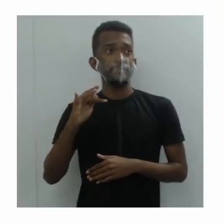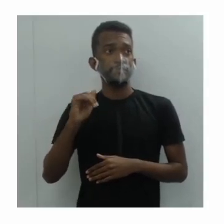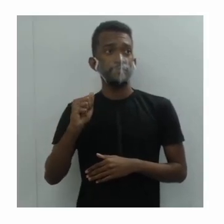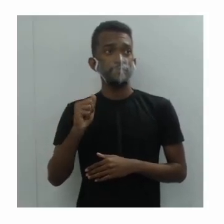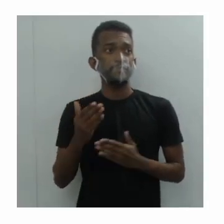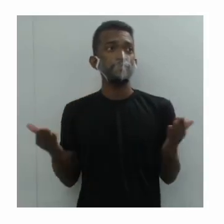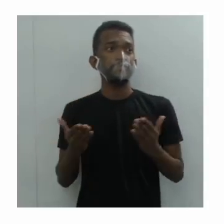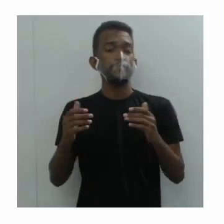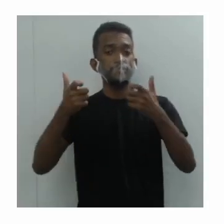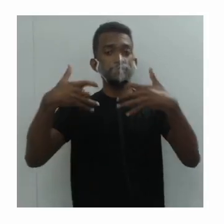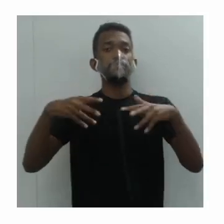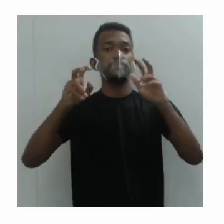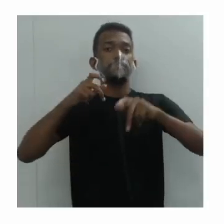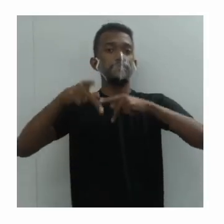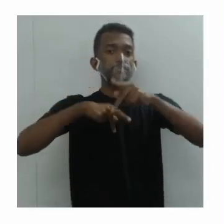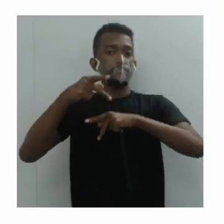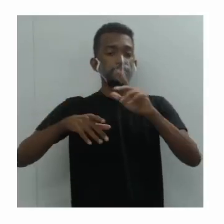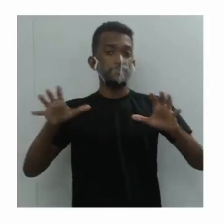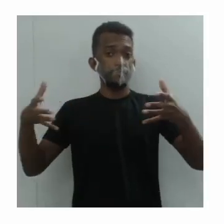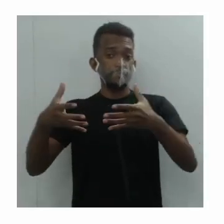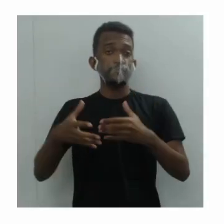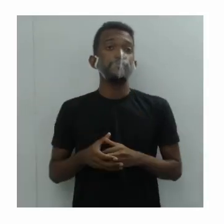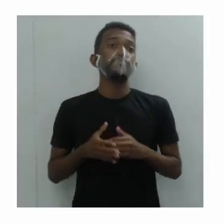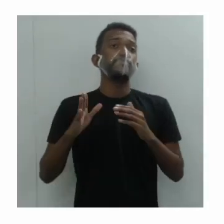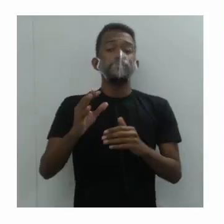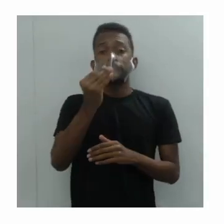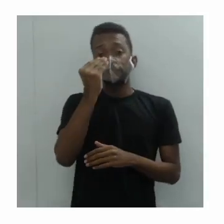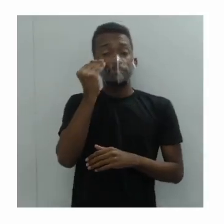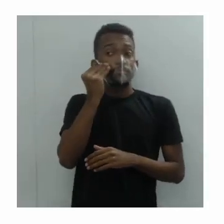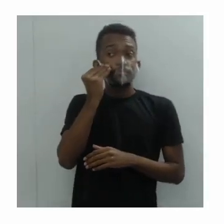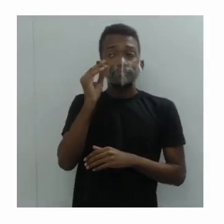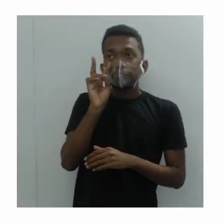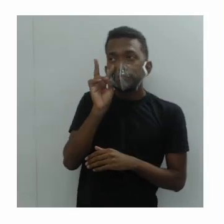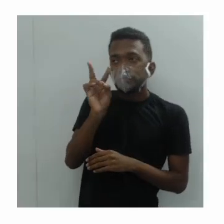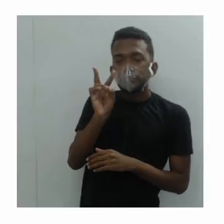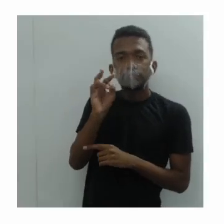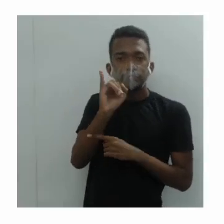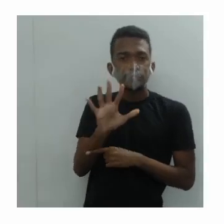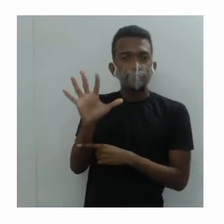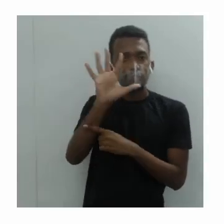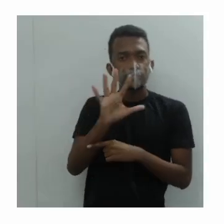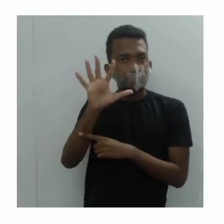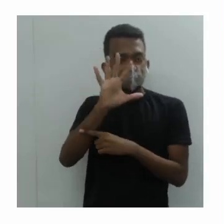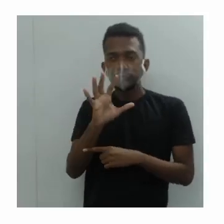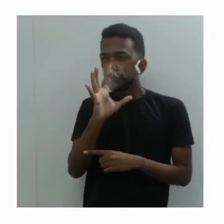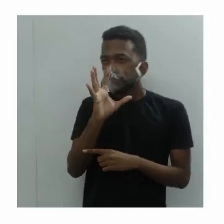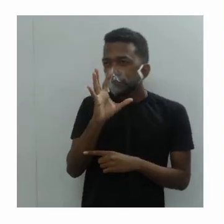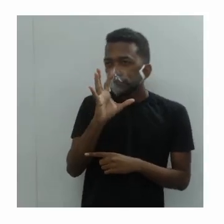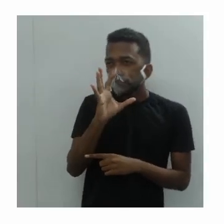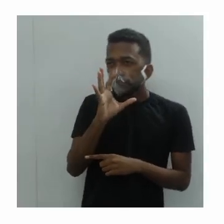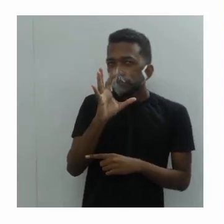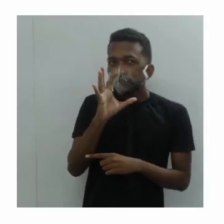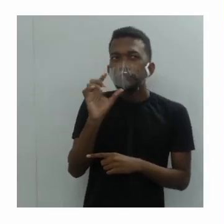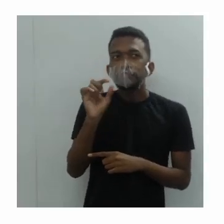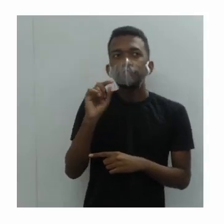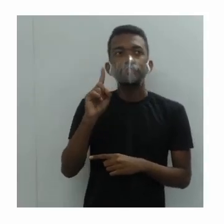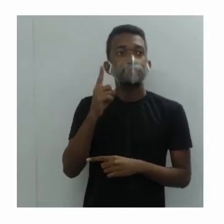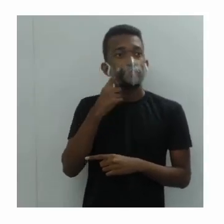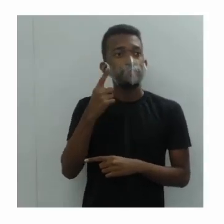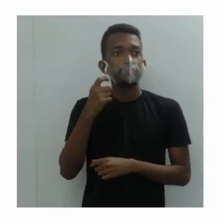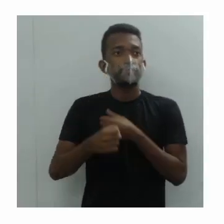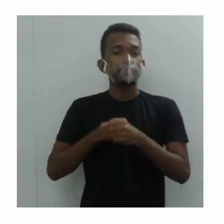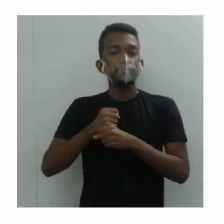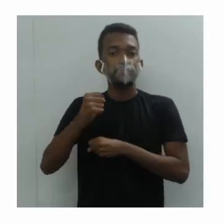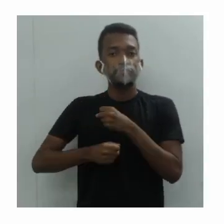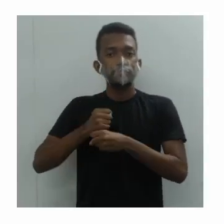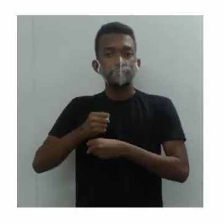Nós vamos falar de população. Observem essa imagem. Eu quero que vocês observem bastante essa imagem e vejam os anos